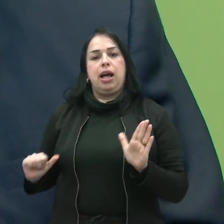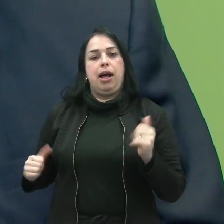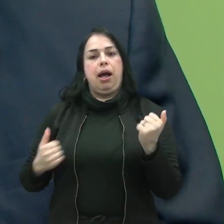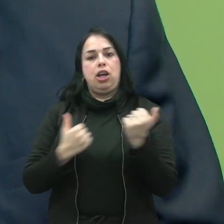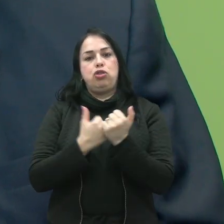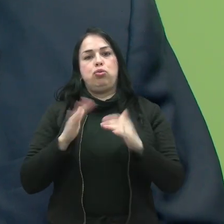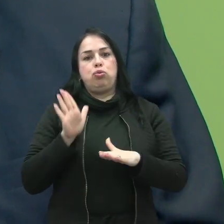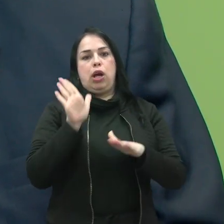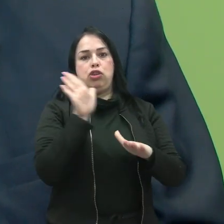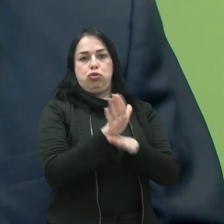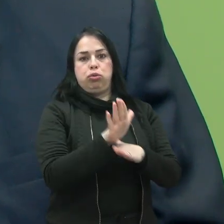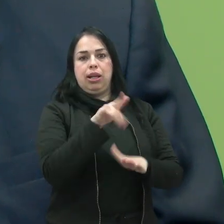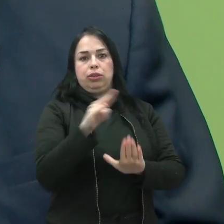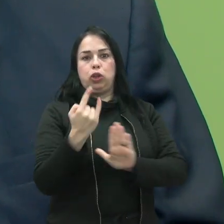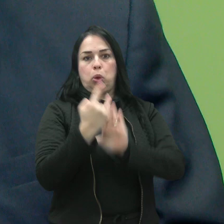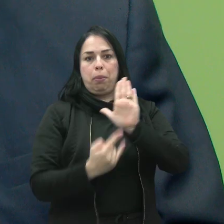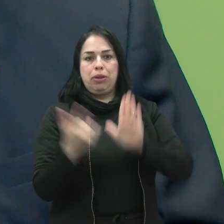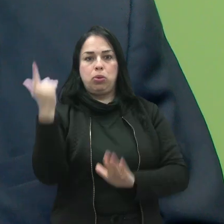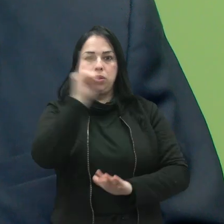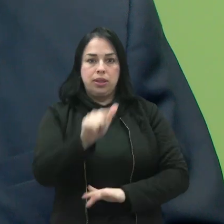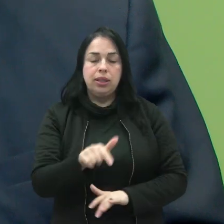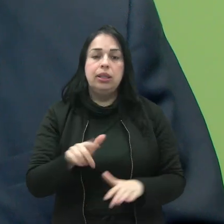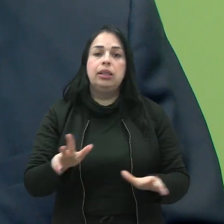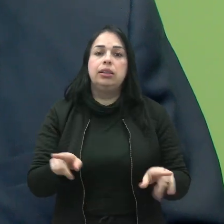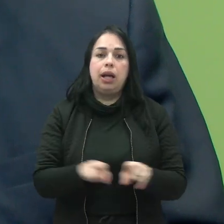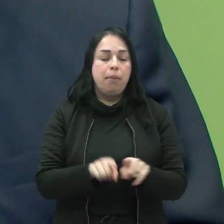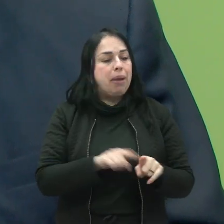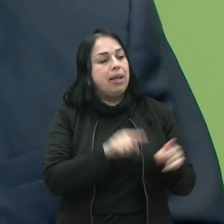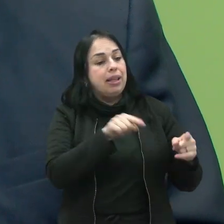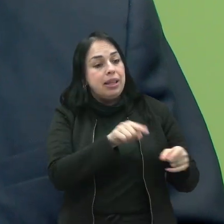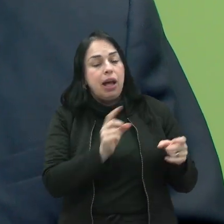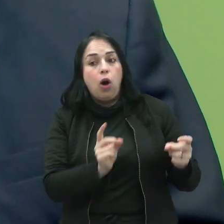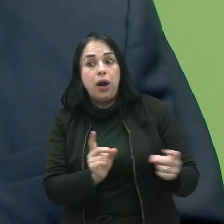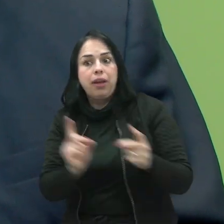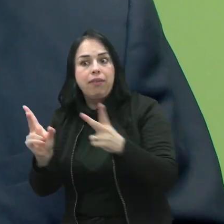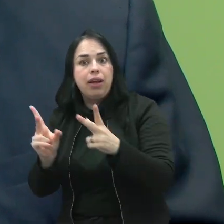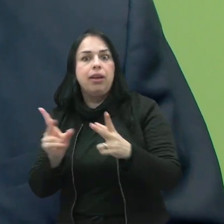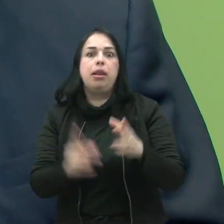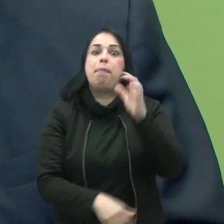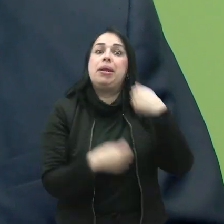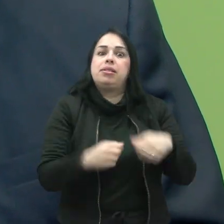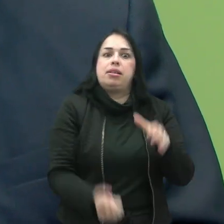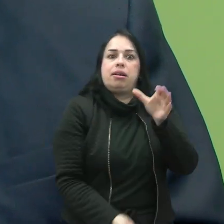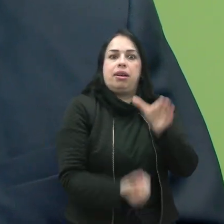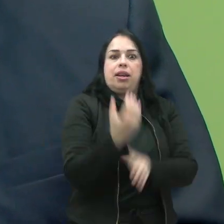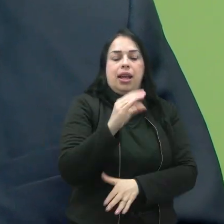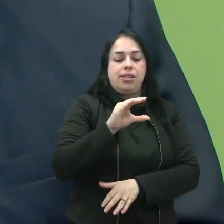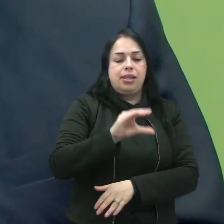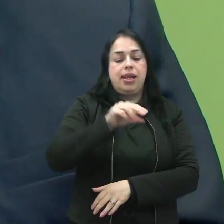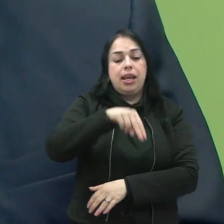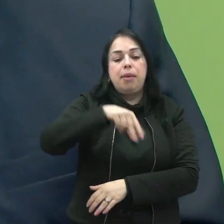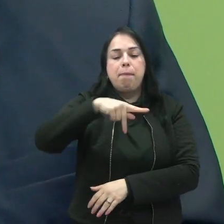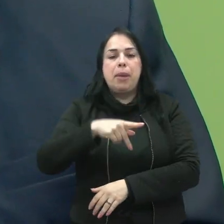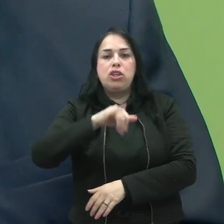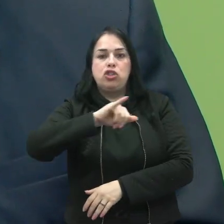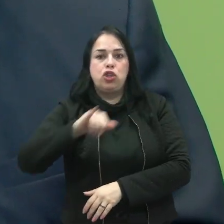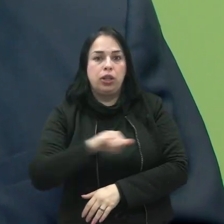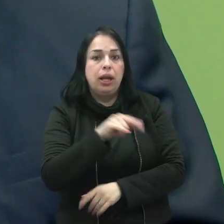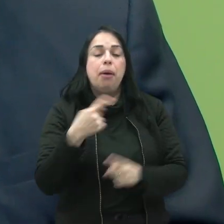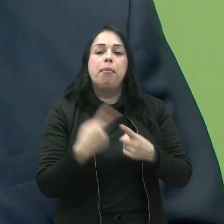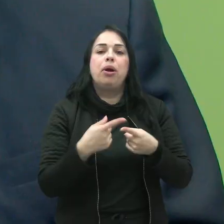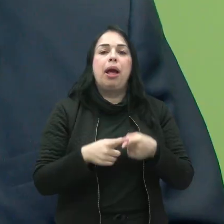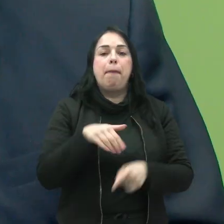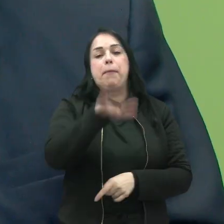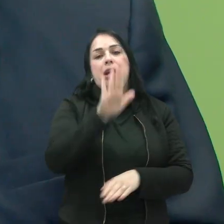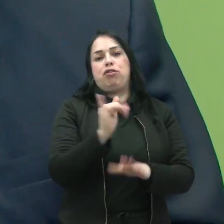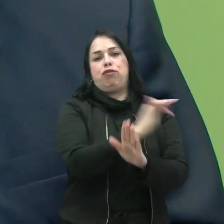nesse aspecto. No segundo momento, aqueles que fazem as suas vendas criaram um CNPJ para entrar na formalidade,